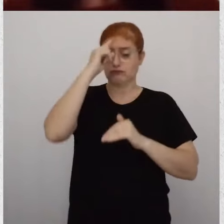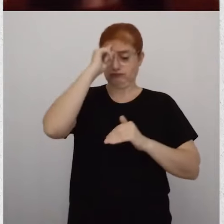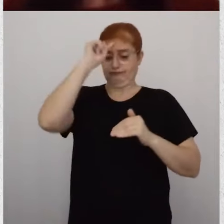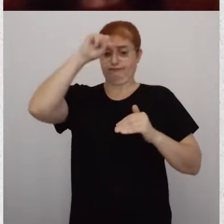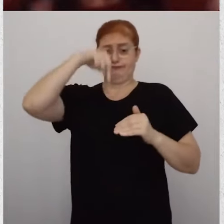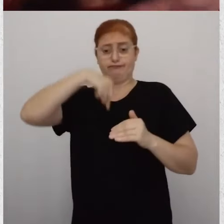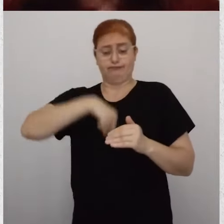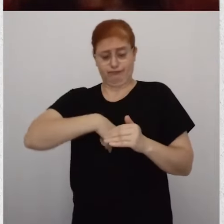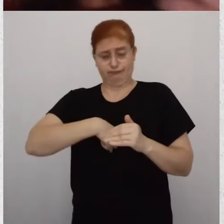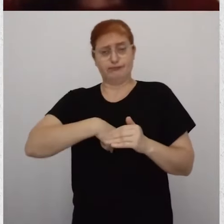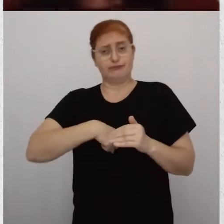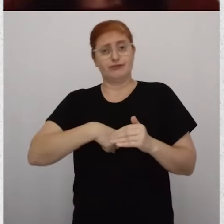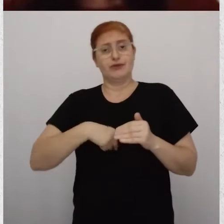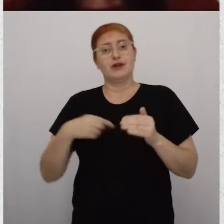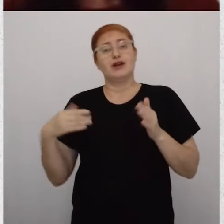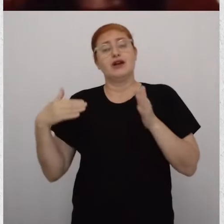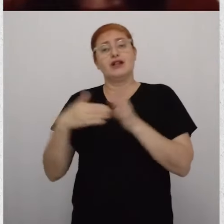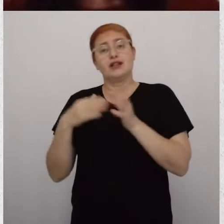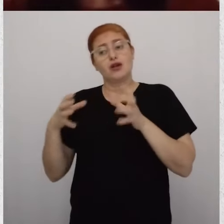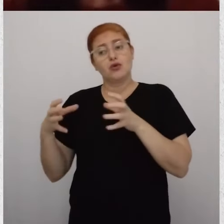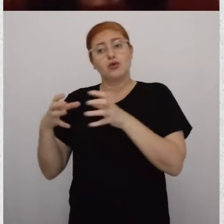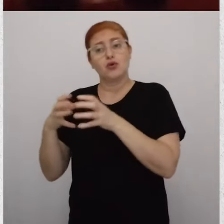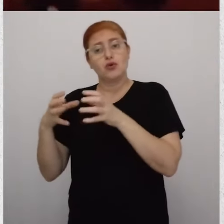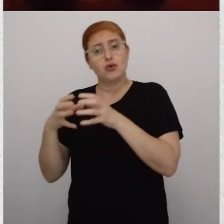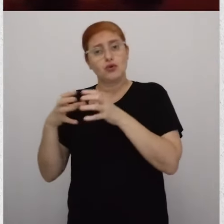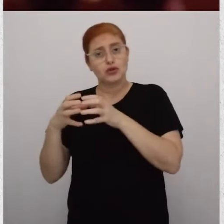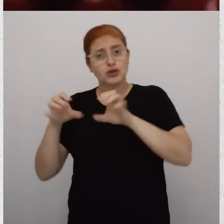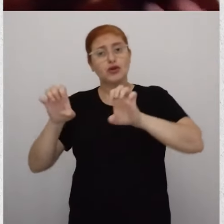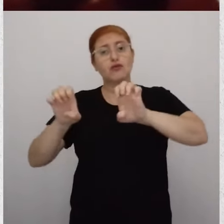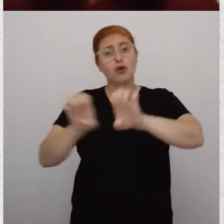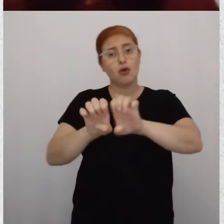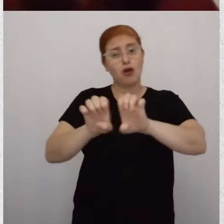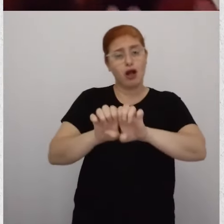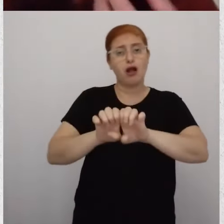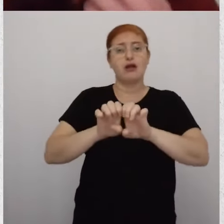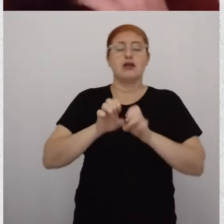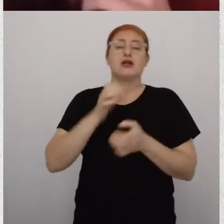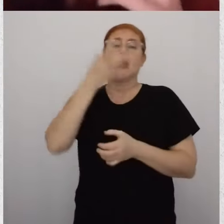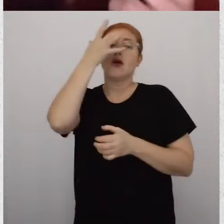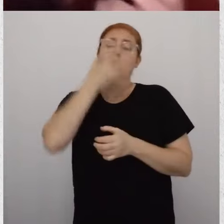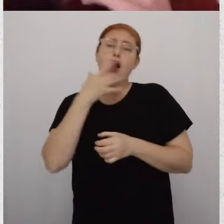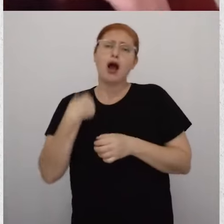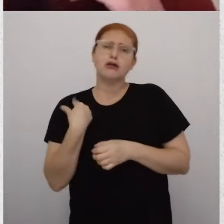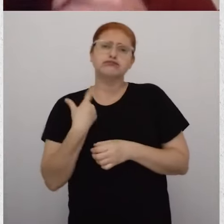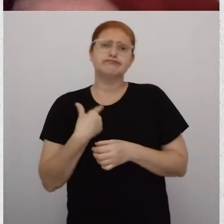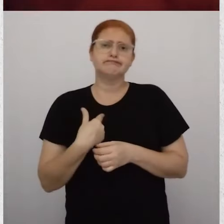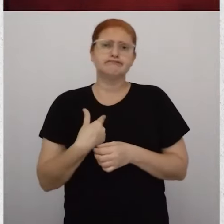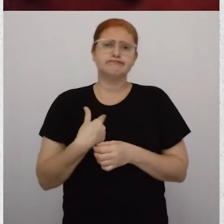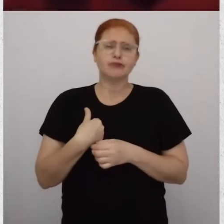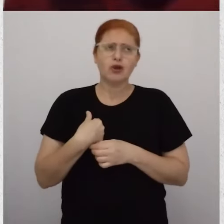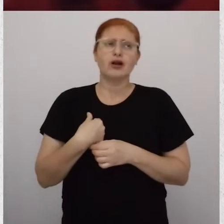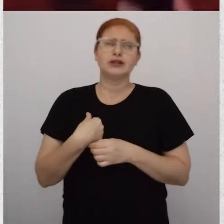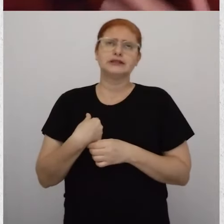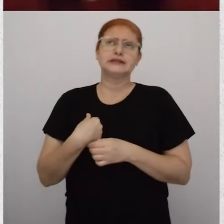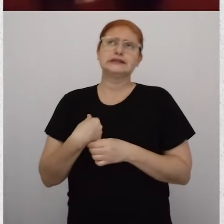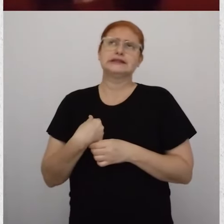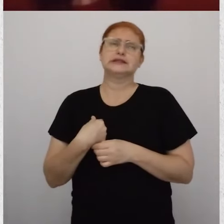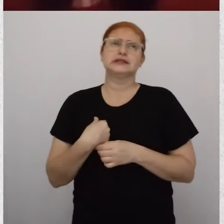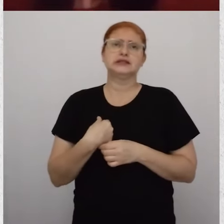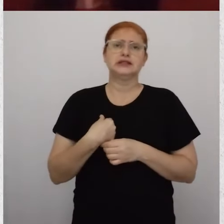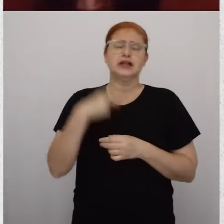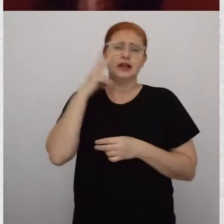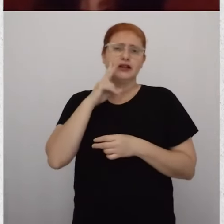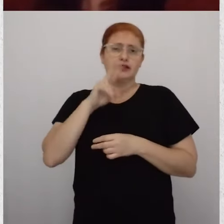subjetivo ao coletivo, do subjetivo ao estrutural. Eu acho que o fato da gente, desse campo político,